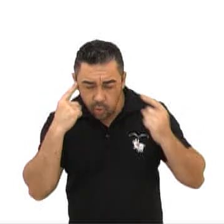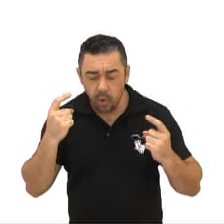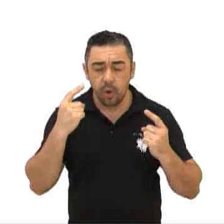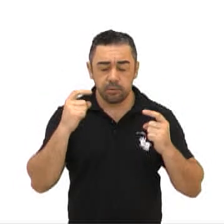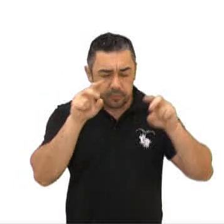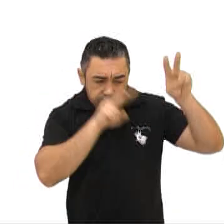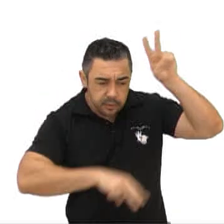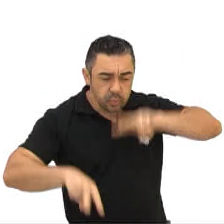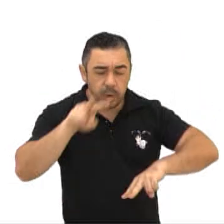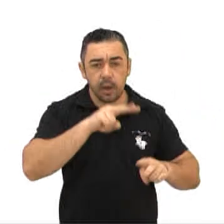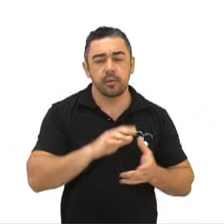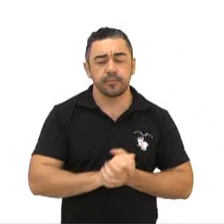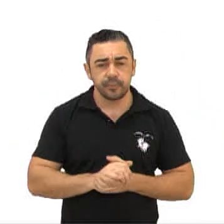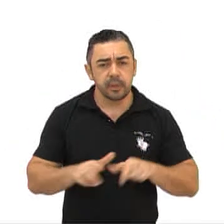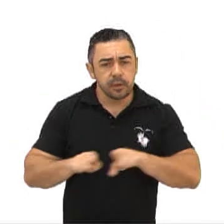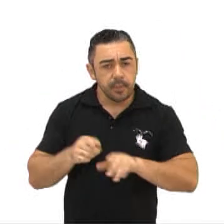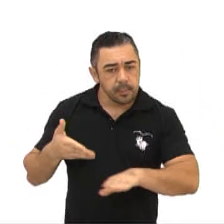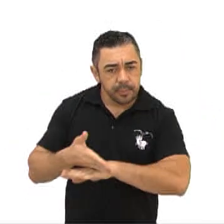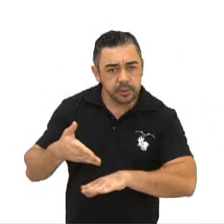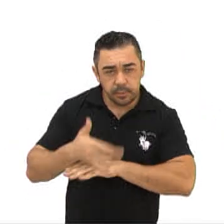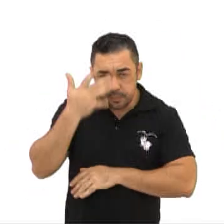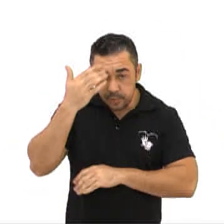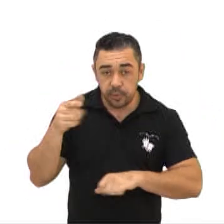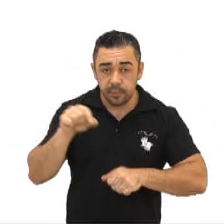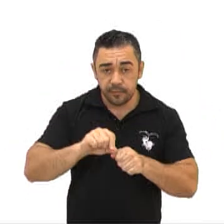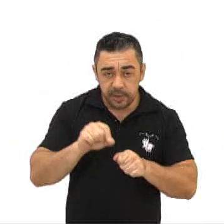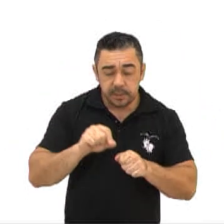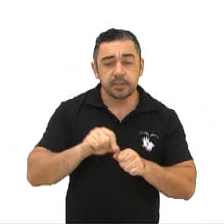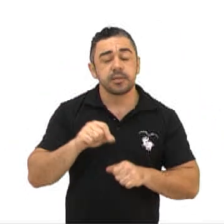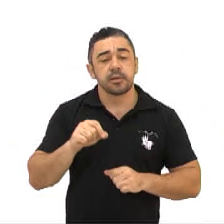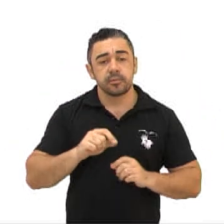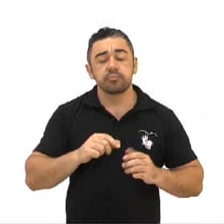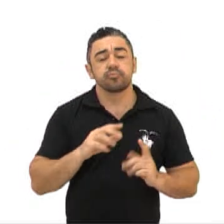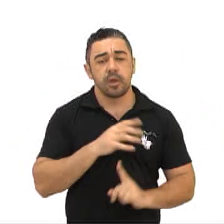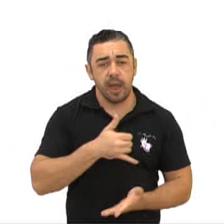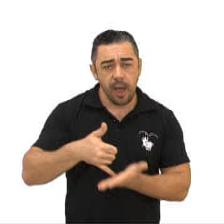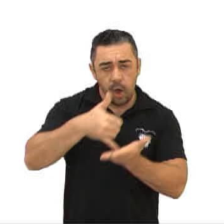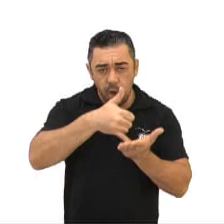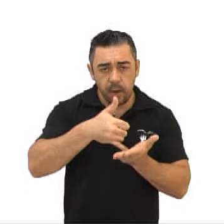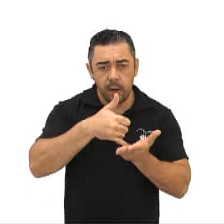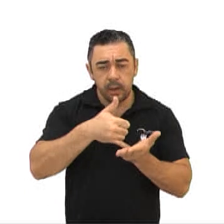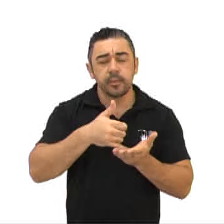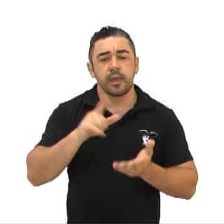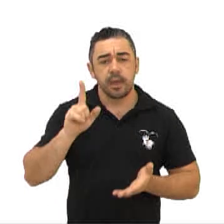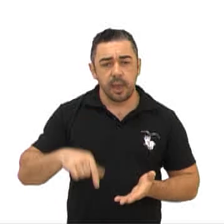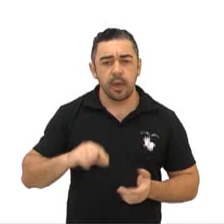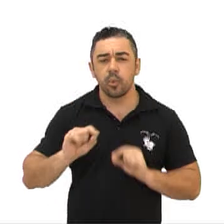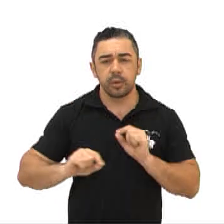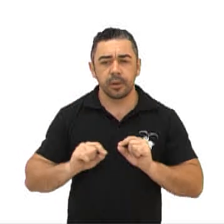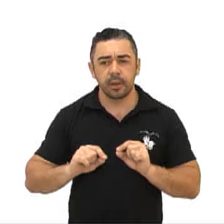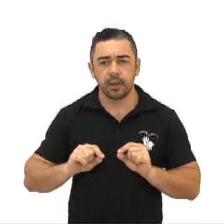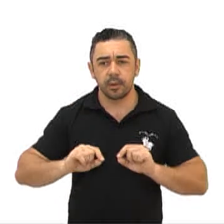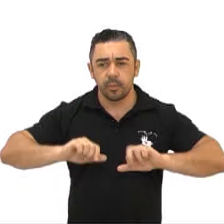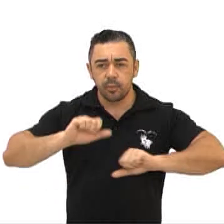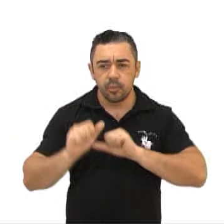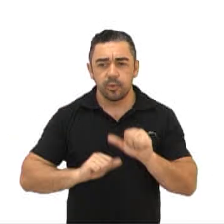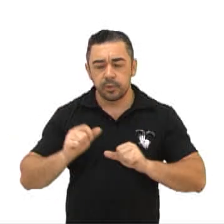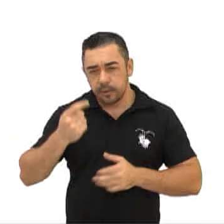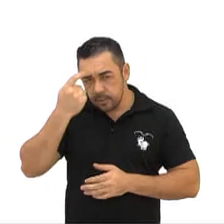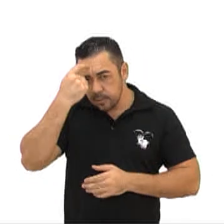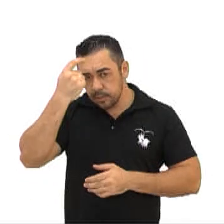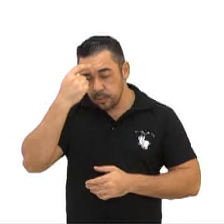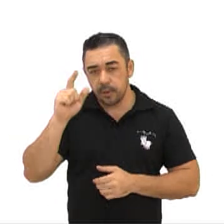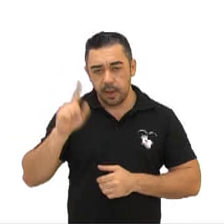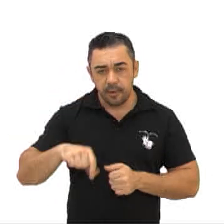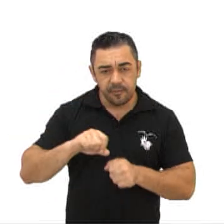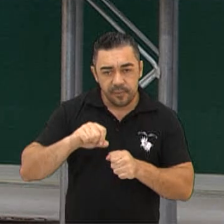assimilação da industrialização, participação do público na obra de arte, uma busca de massas, o anti-intelectualismo, na apreciação do